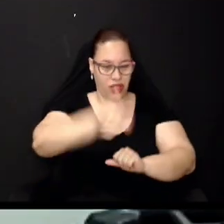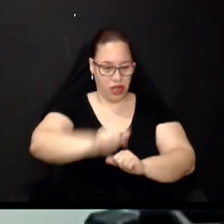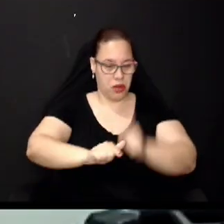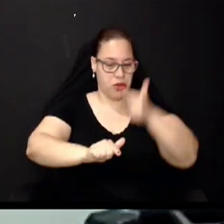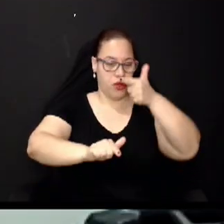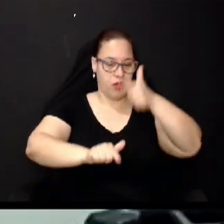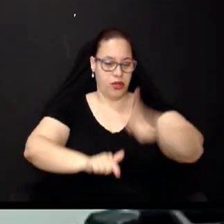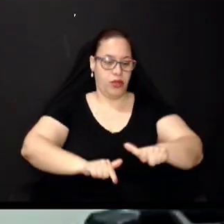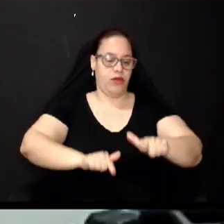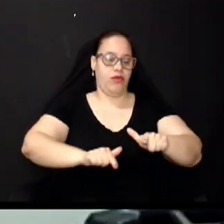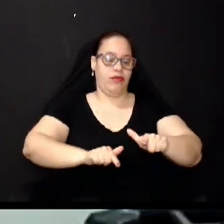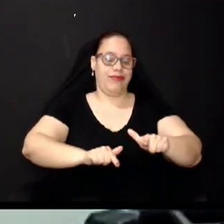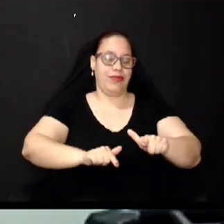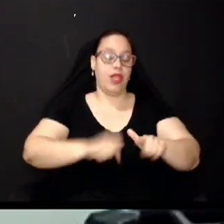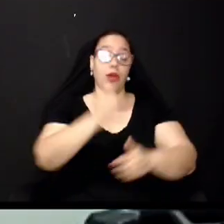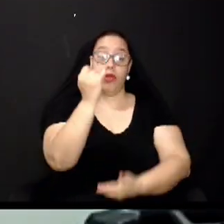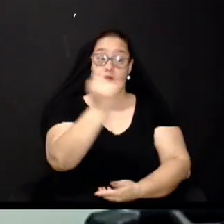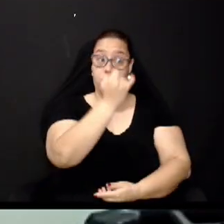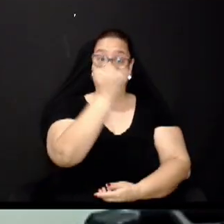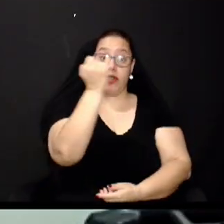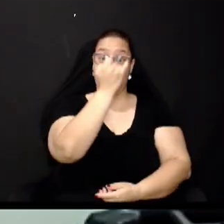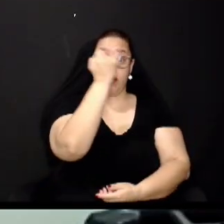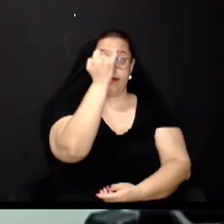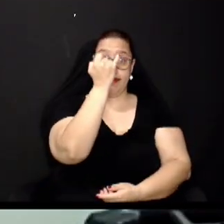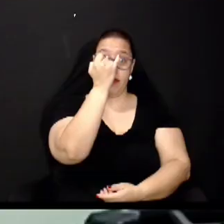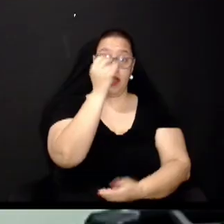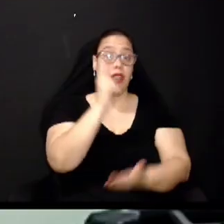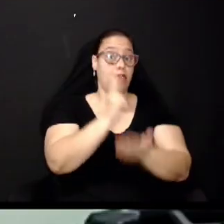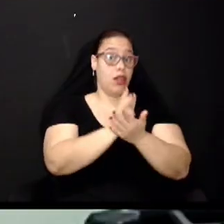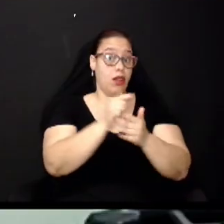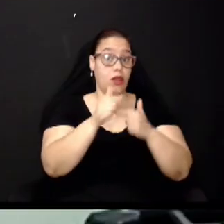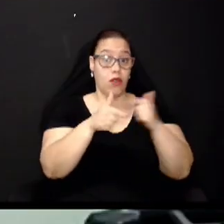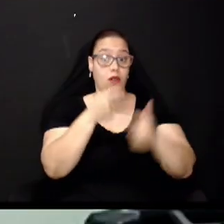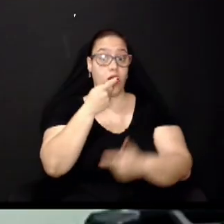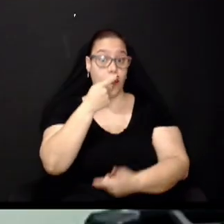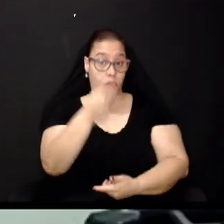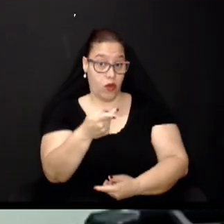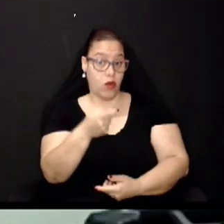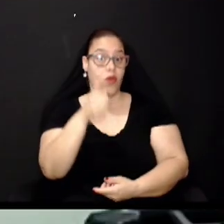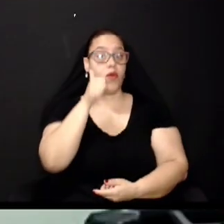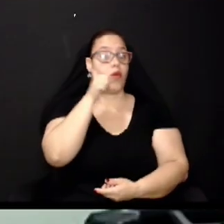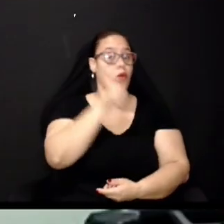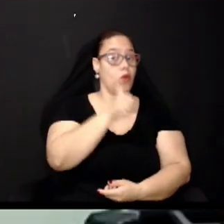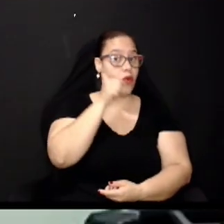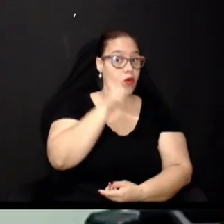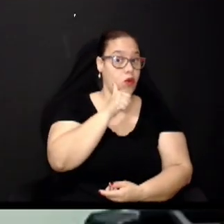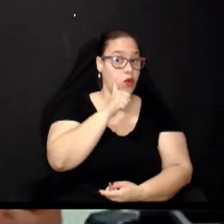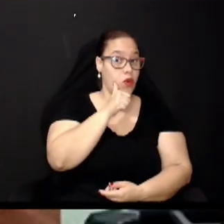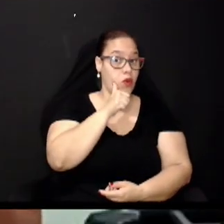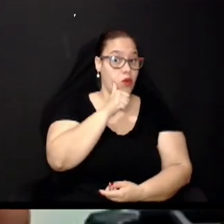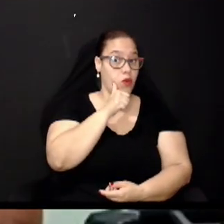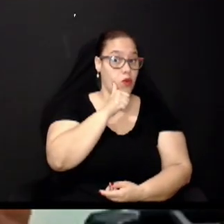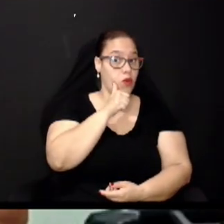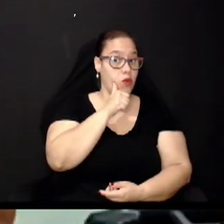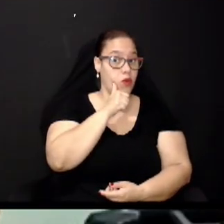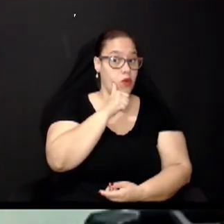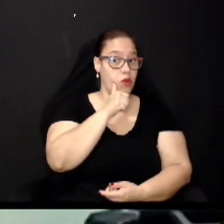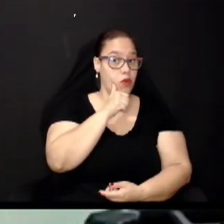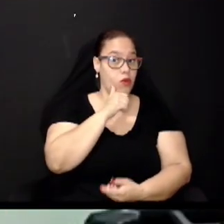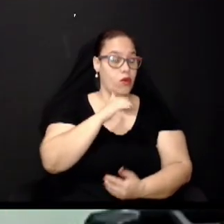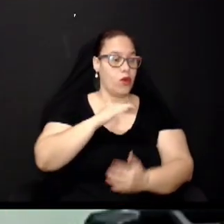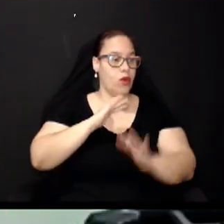muito importante. Eu sempre trabalho aqui com mulheres, um trabalho de estabilização,